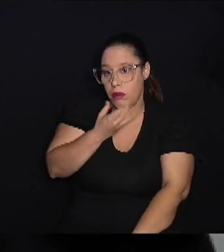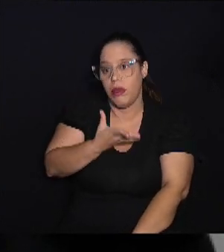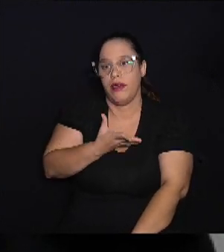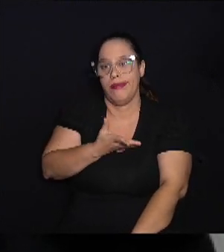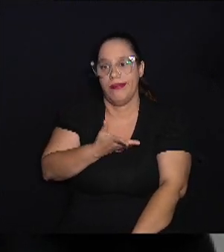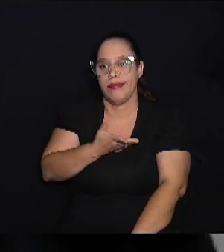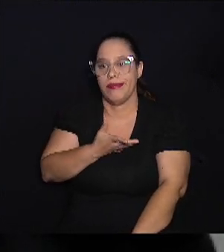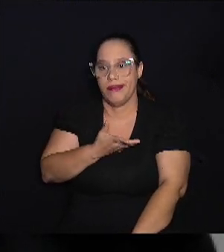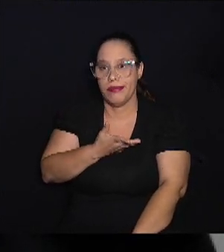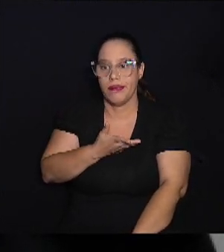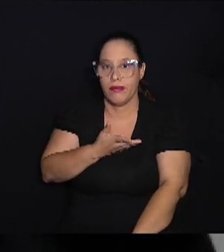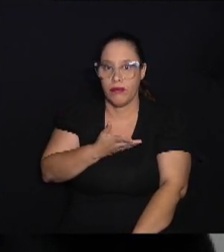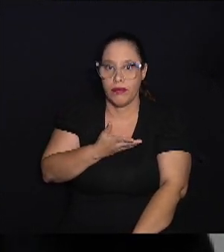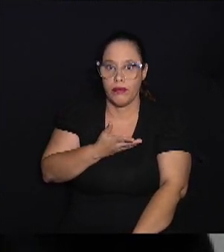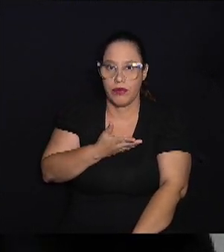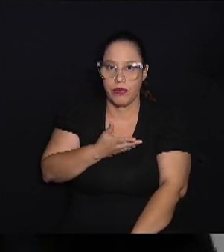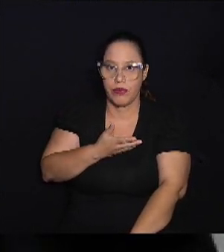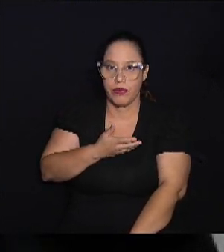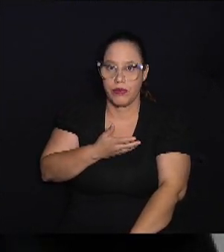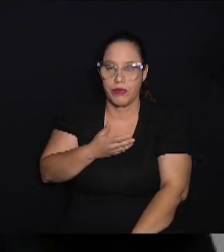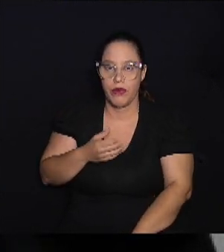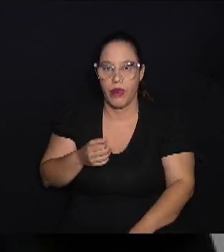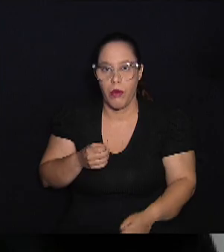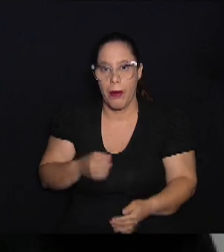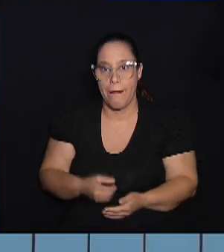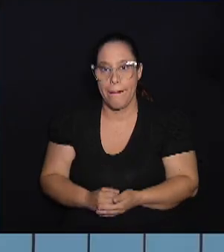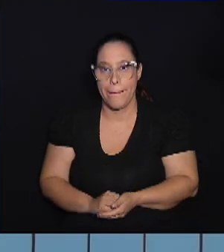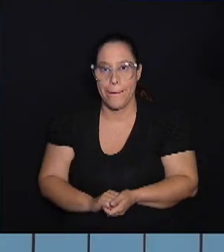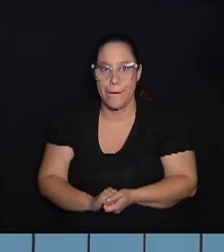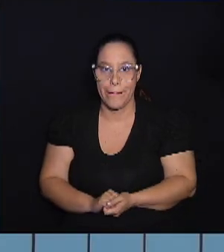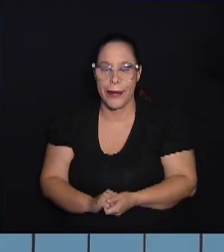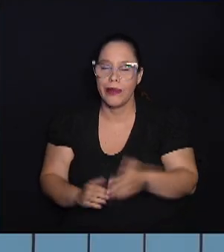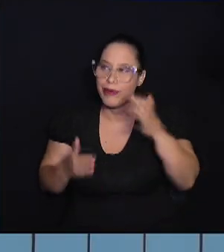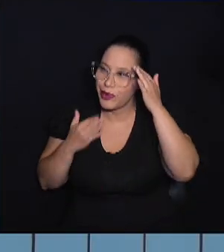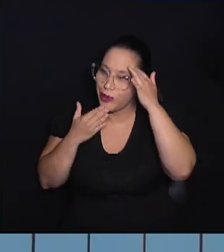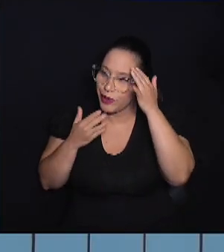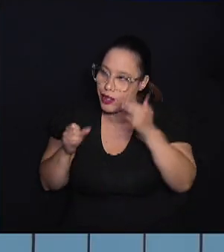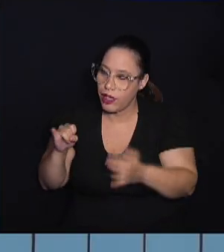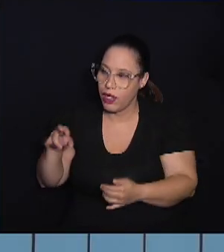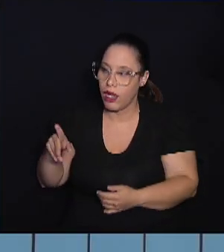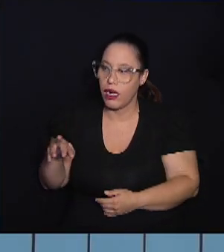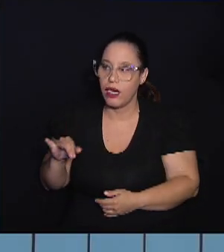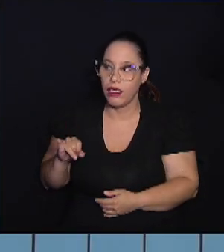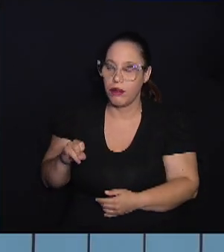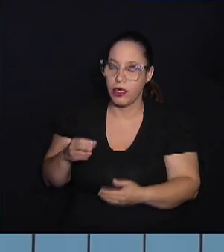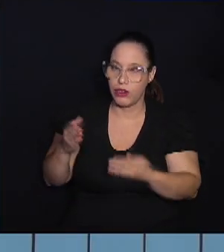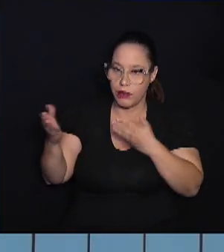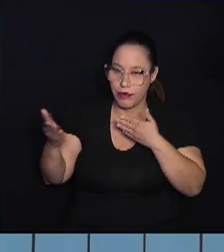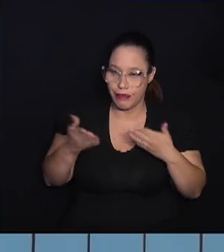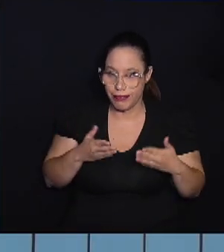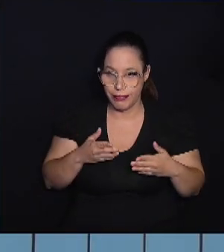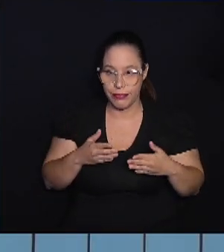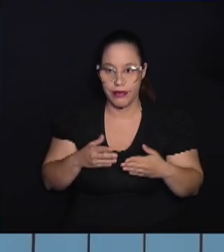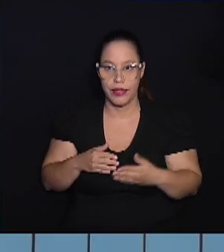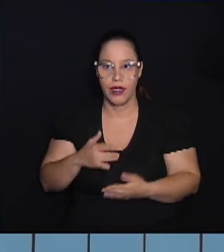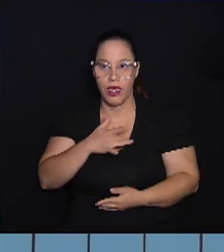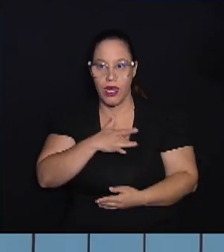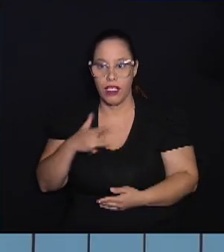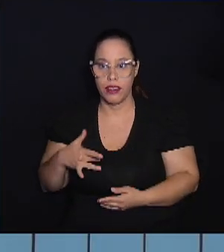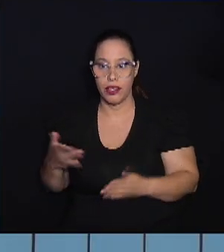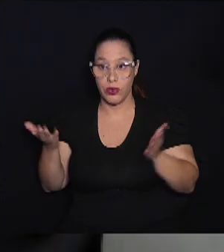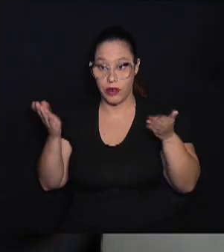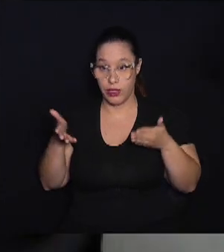que você tenha como consequência isso. Muito obrigada, Inari, pela sua participação aqui no nosso quadro no Saúde